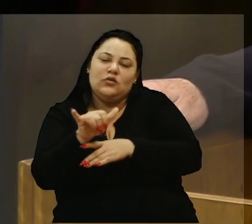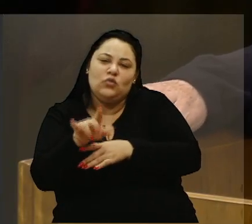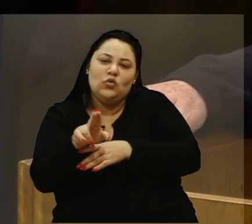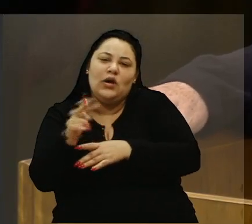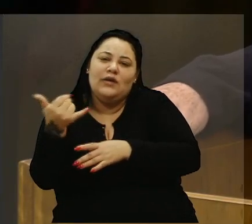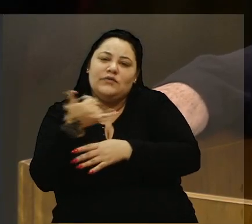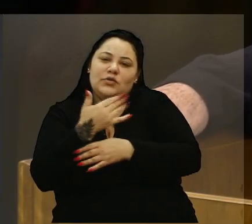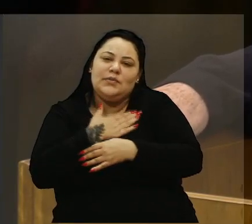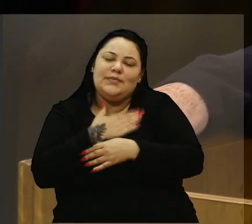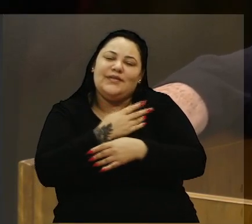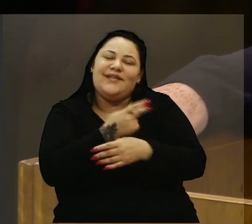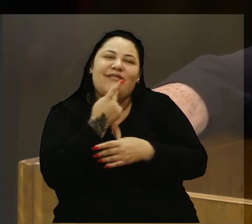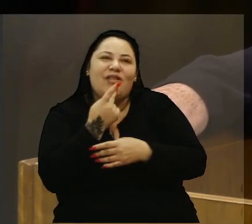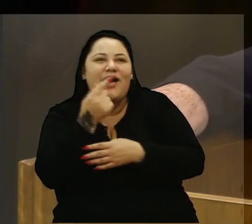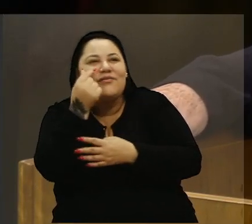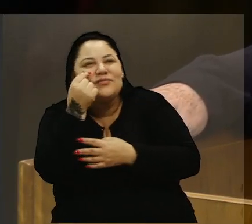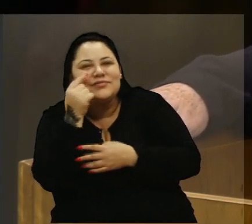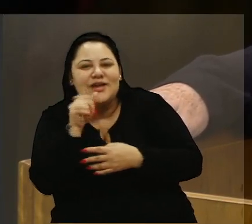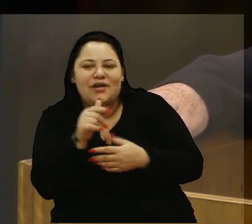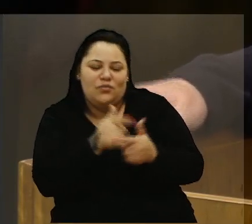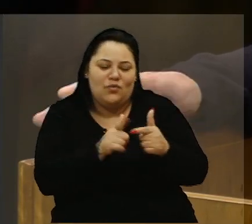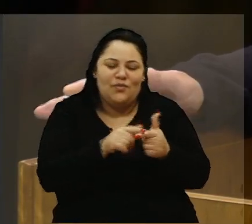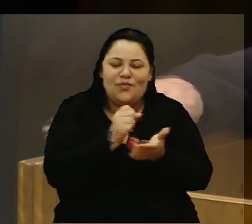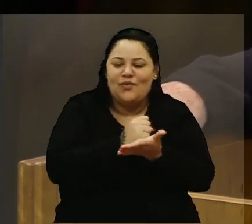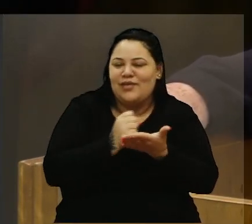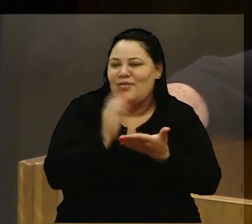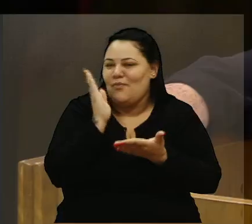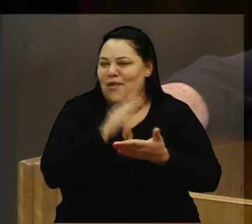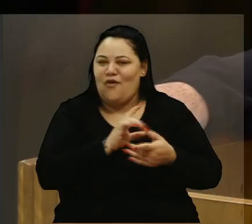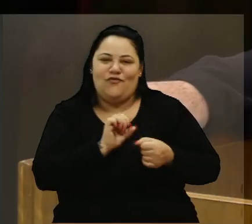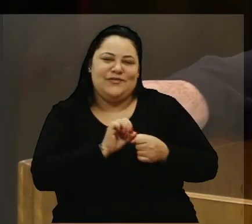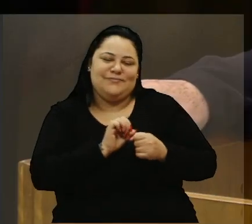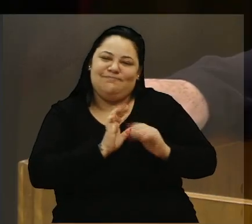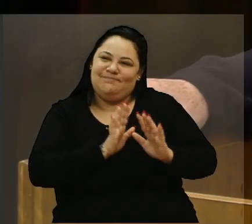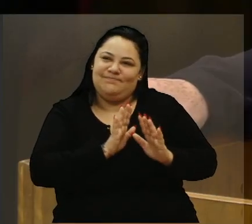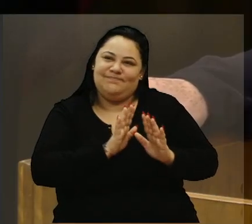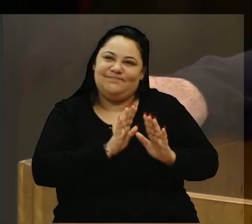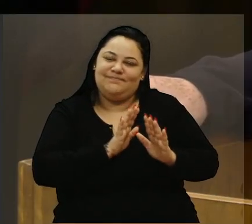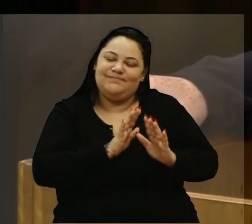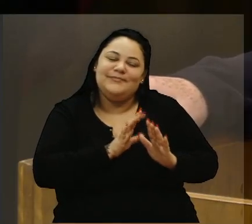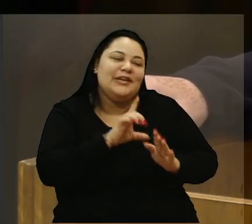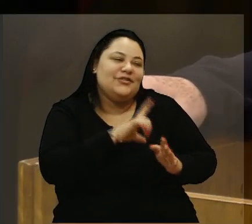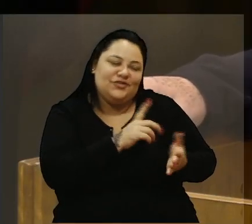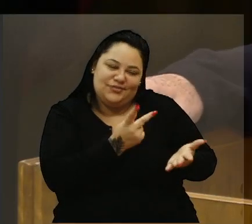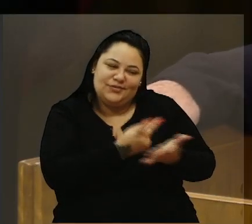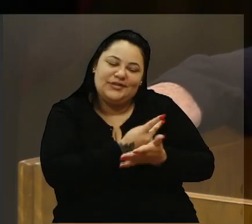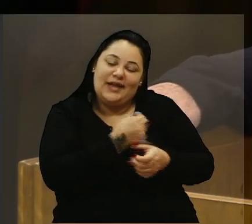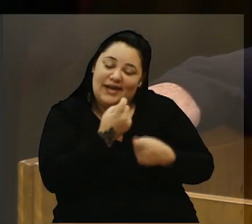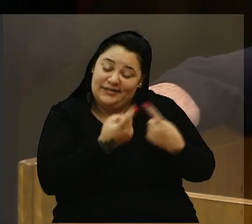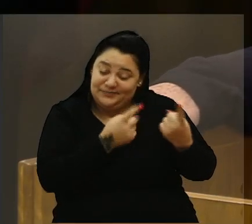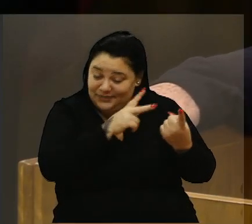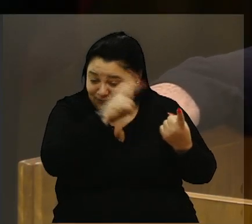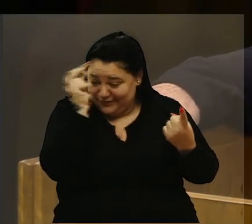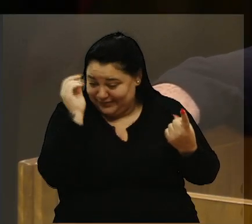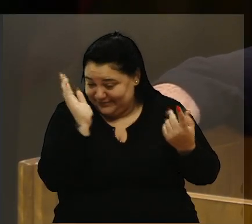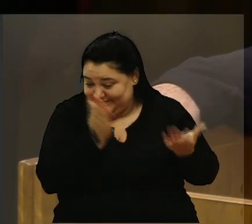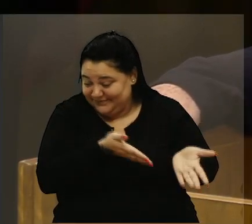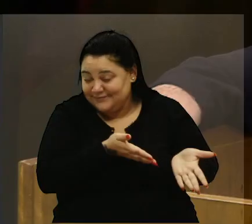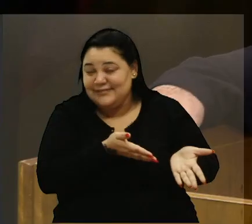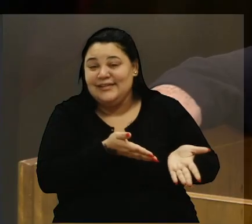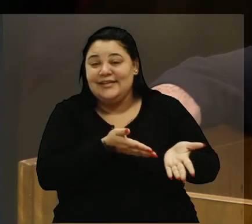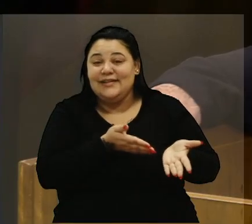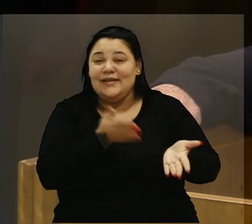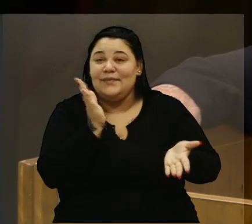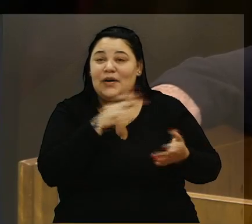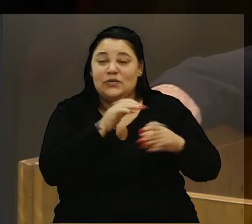problema é que o contrato foi muito mal feito, tinha que ter alguma coisa, né, nesse prefeito, né? Foi muito mal feito, o